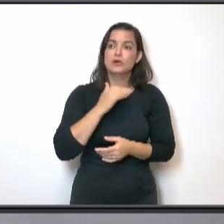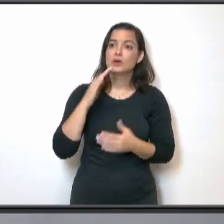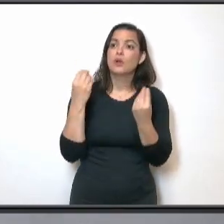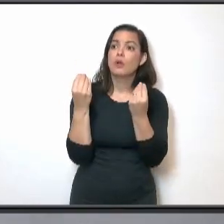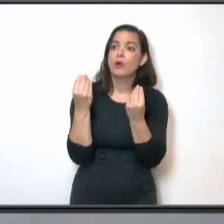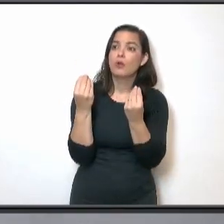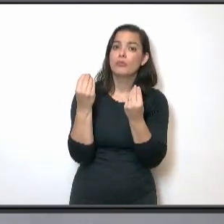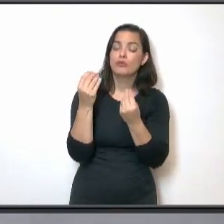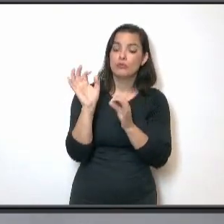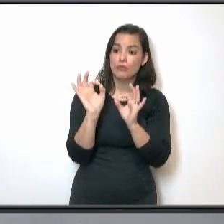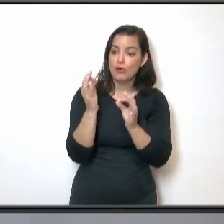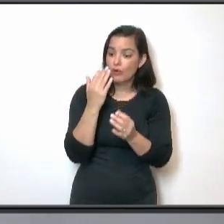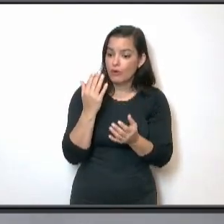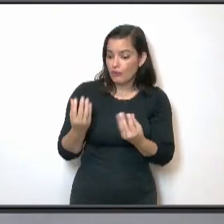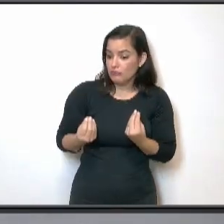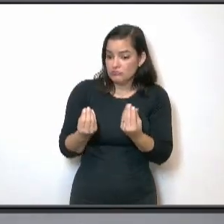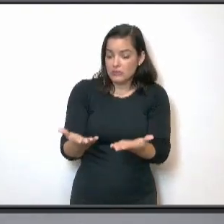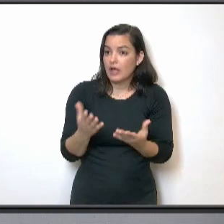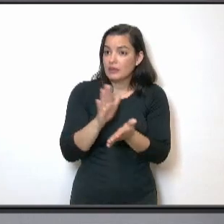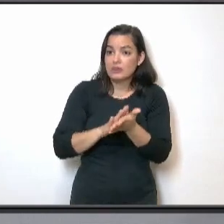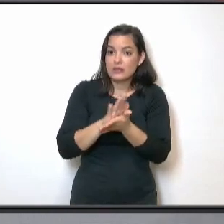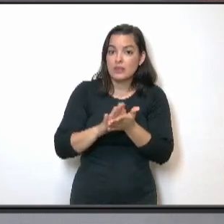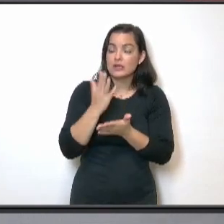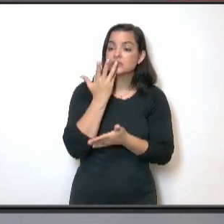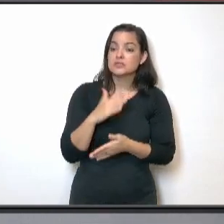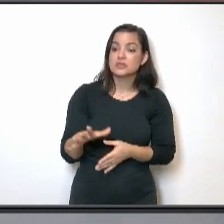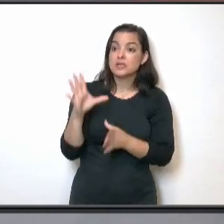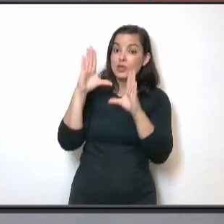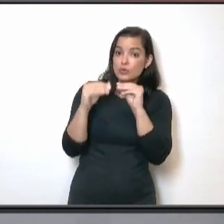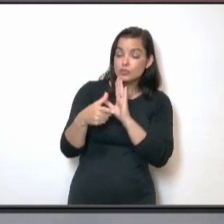vamos fazer? Nossas filhas estão com fome, elas já não comeram ontem à noite.